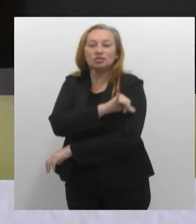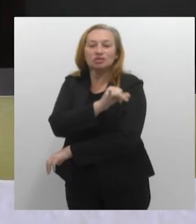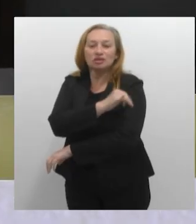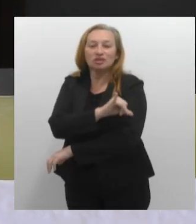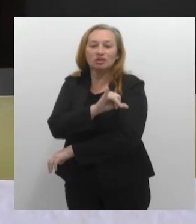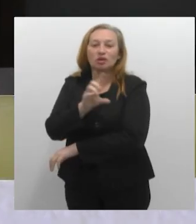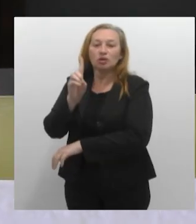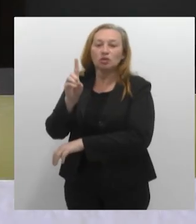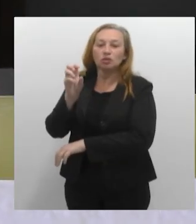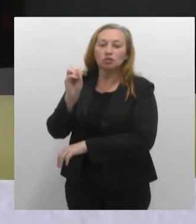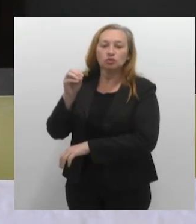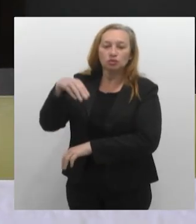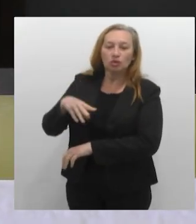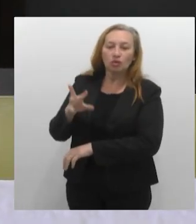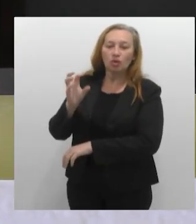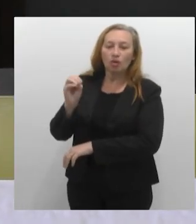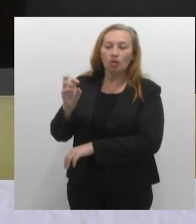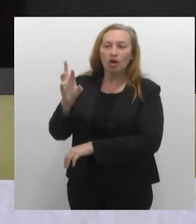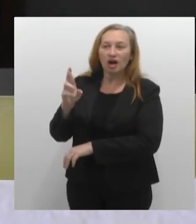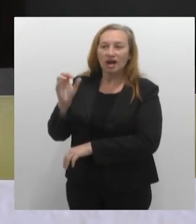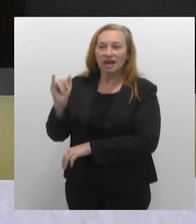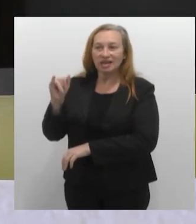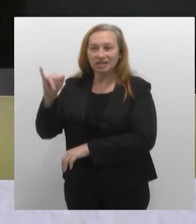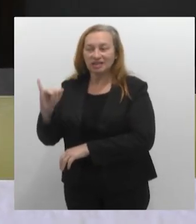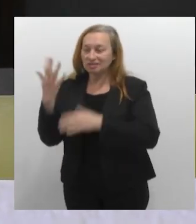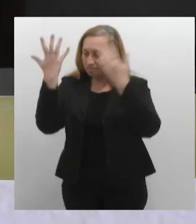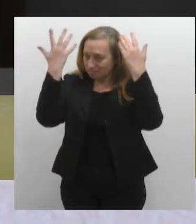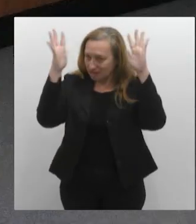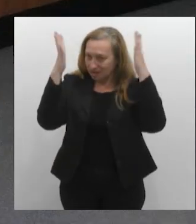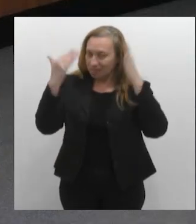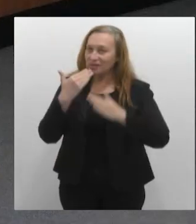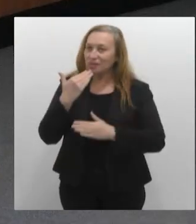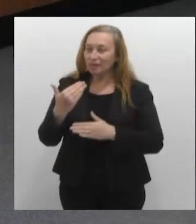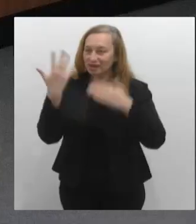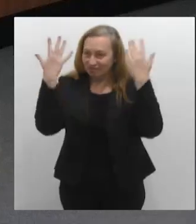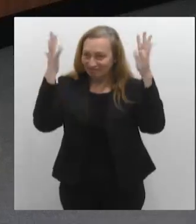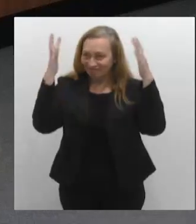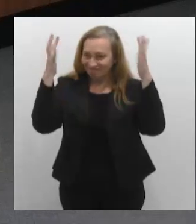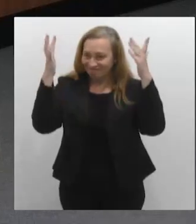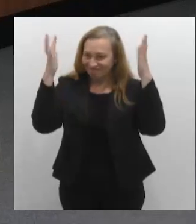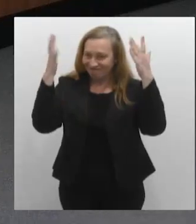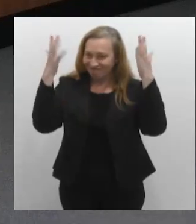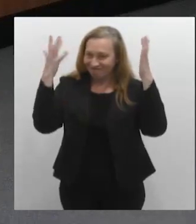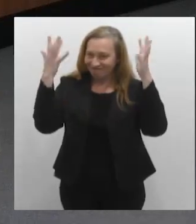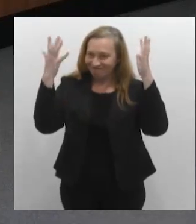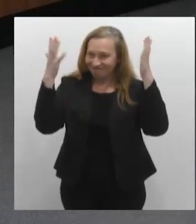Tempesta, a quem eu peço uma calorosa salva de palmas, por favor.